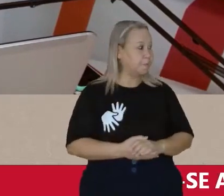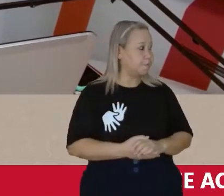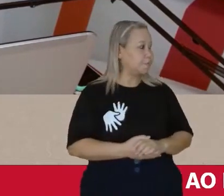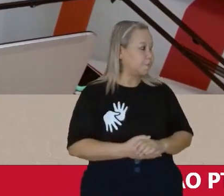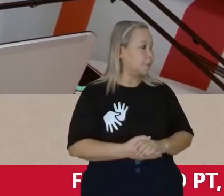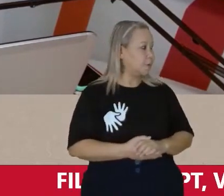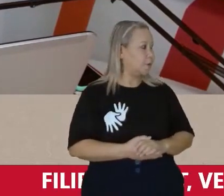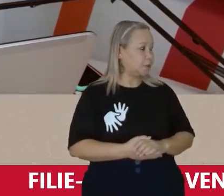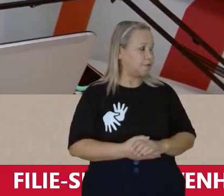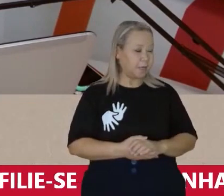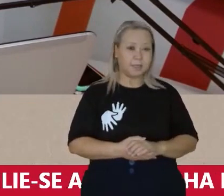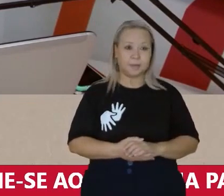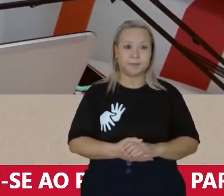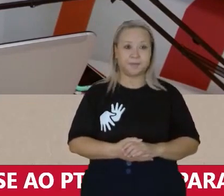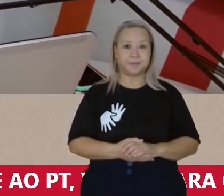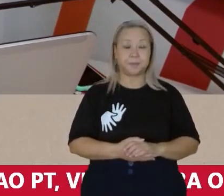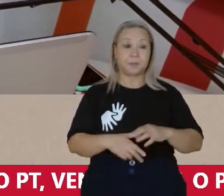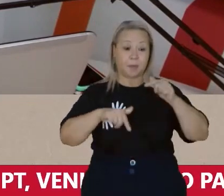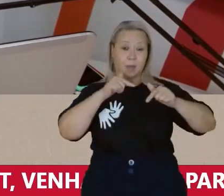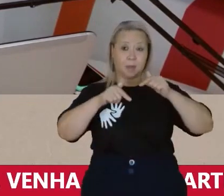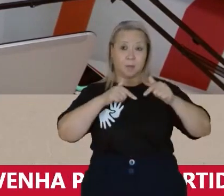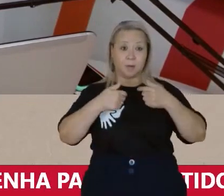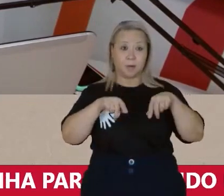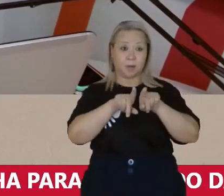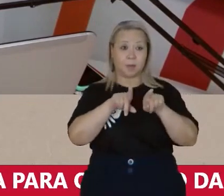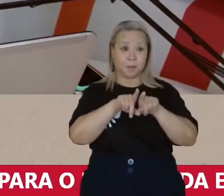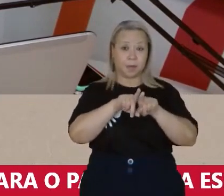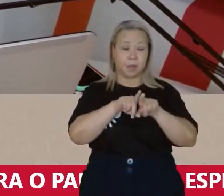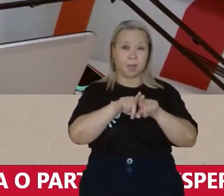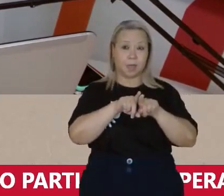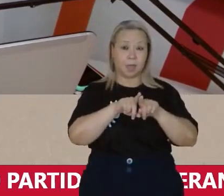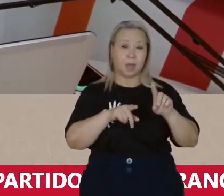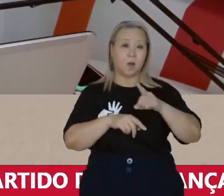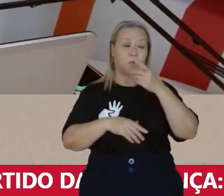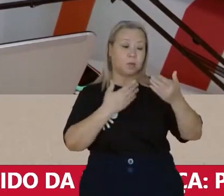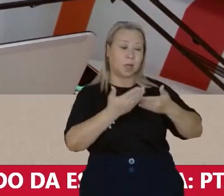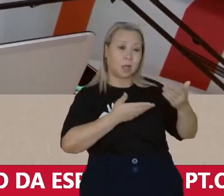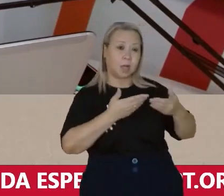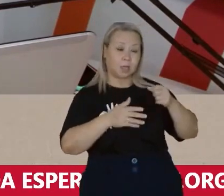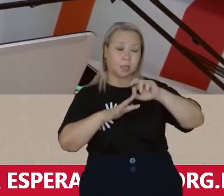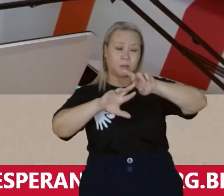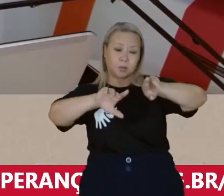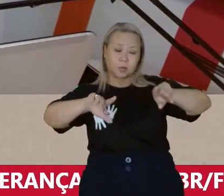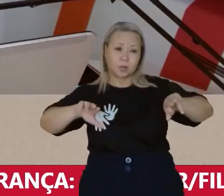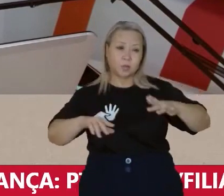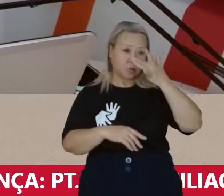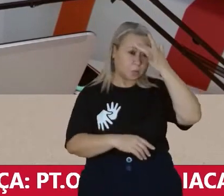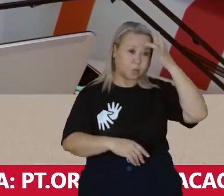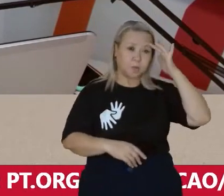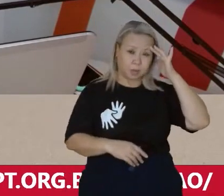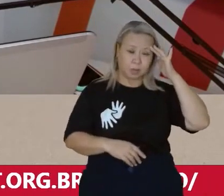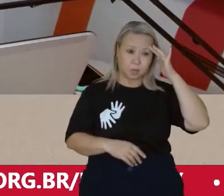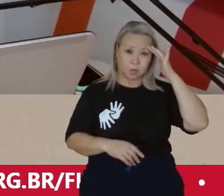grande objetivo é trabalhar uma sinergia entre essas múltiplas pessoas